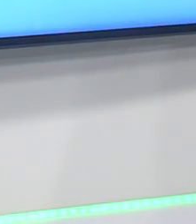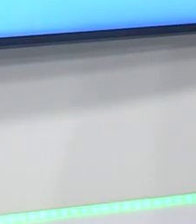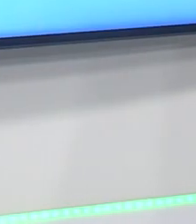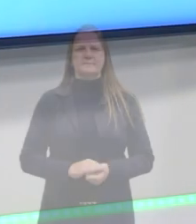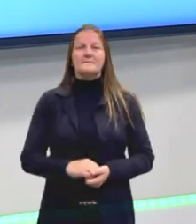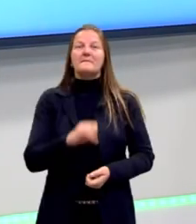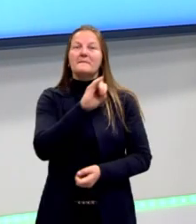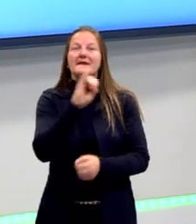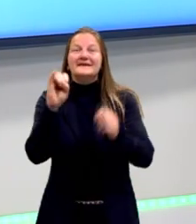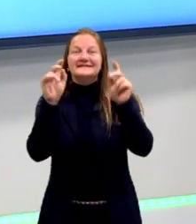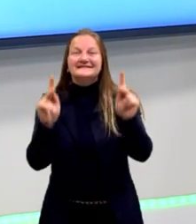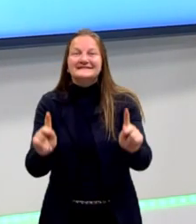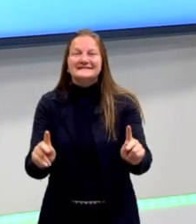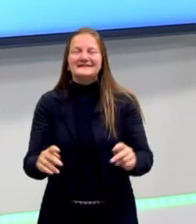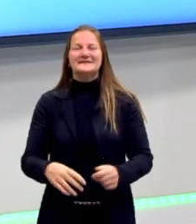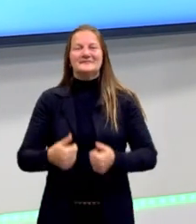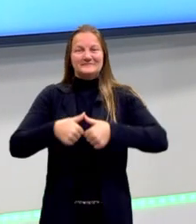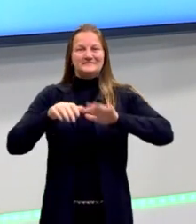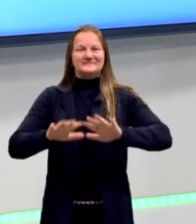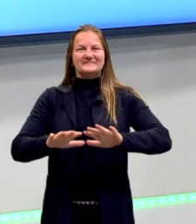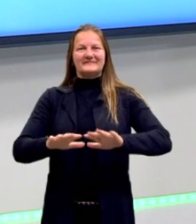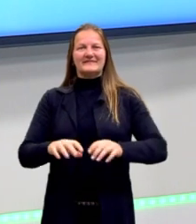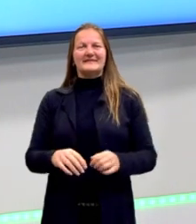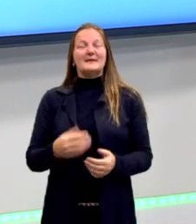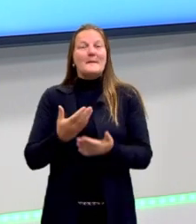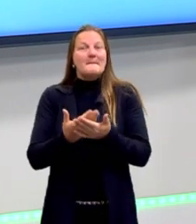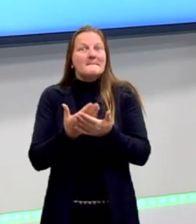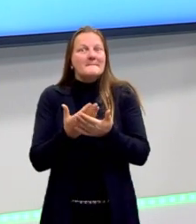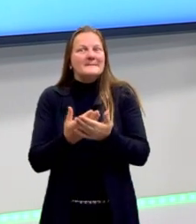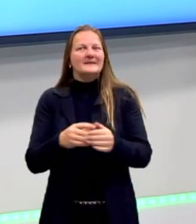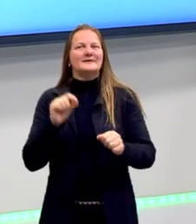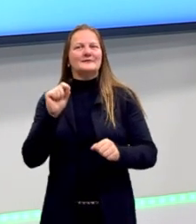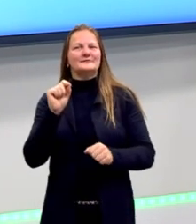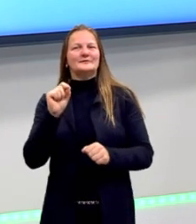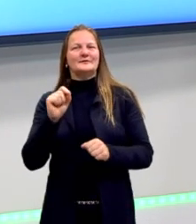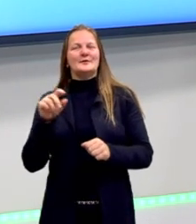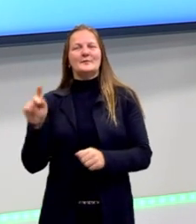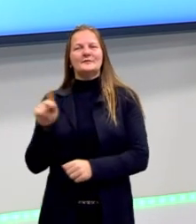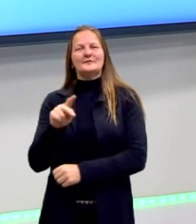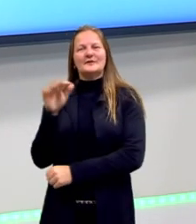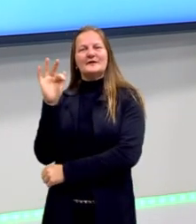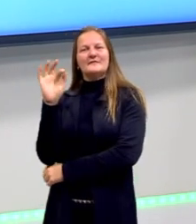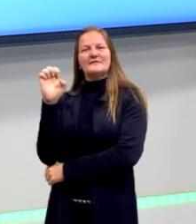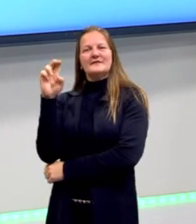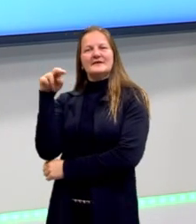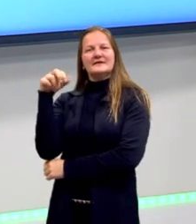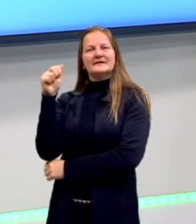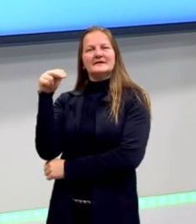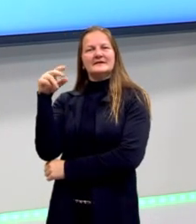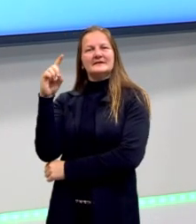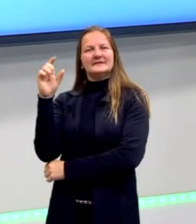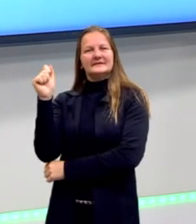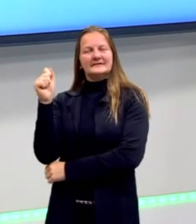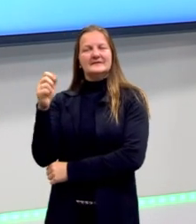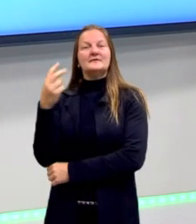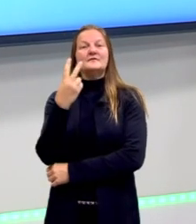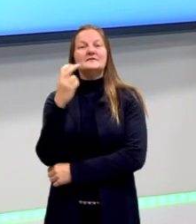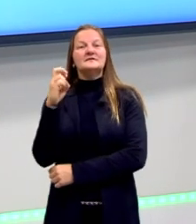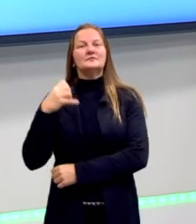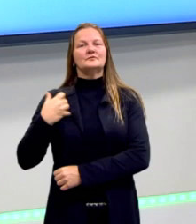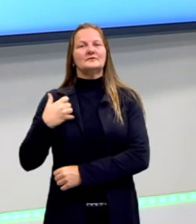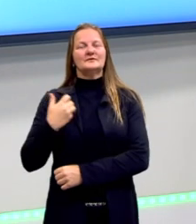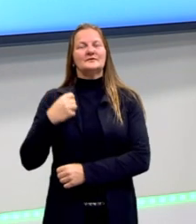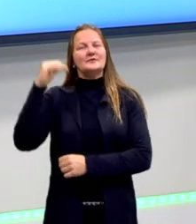Oi, oi pessoas! Estamos aqui para mais uma aula. Eu sou a professora Fernanda, tenho 25 anos, sou